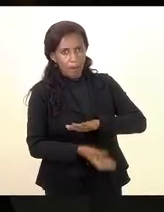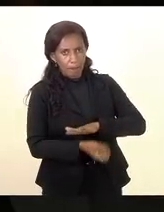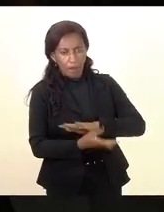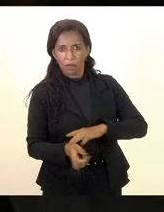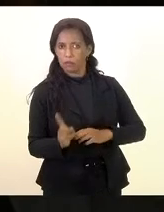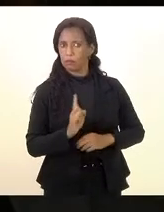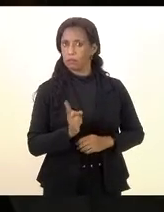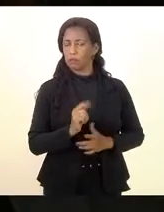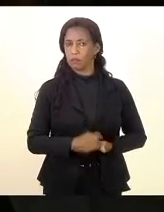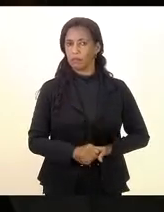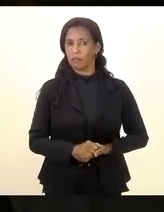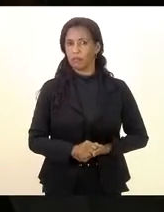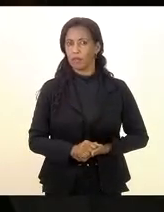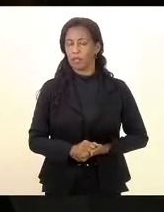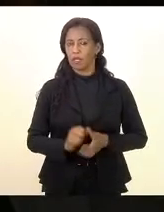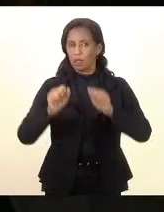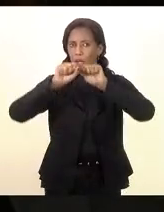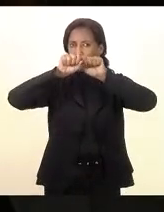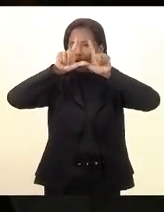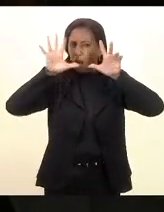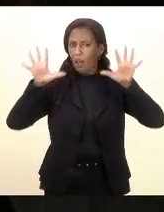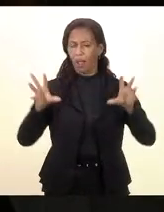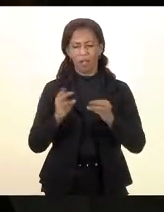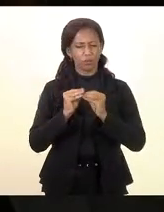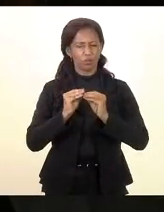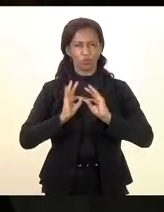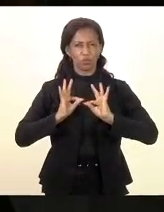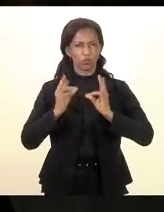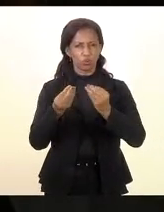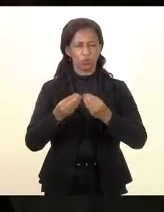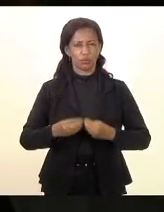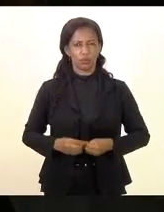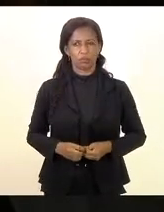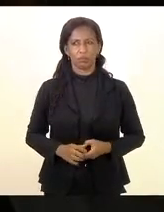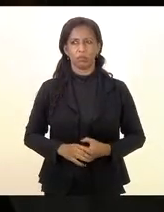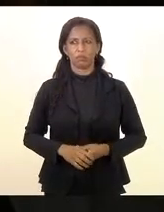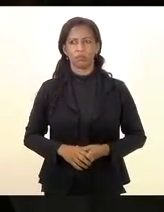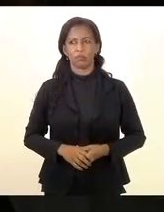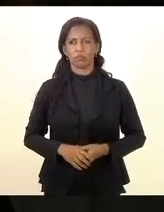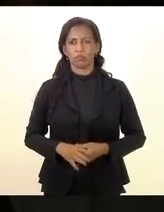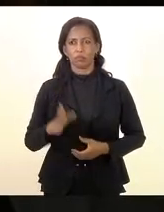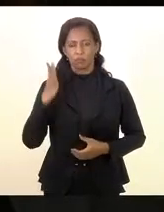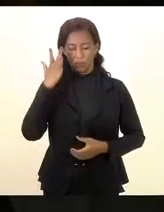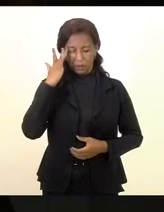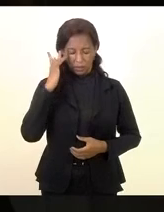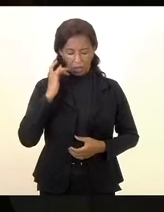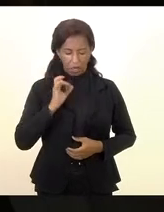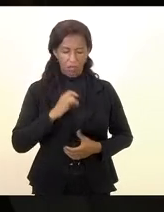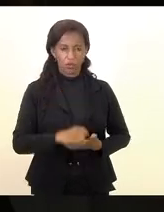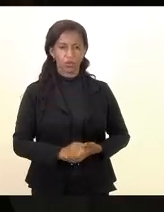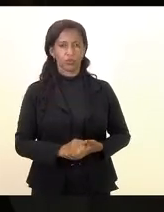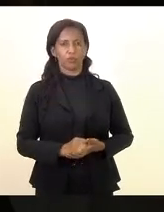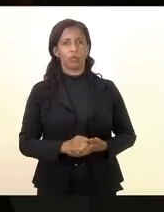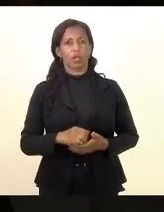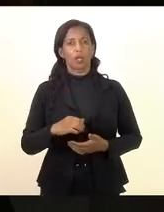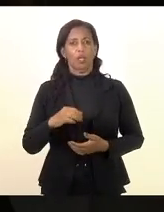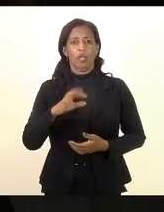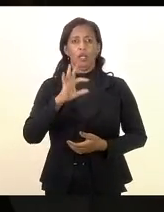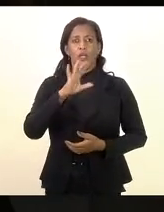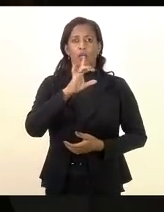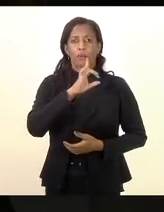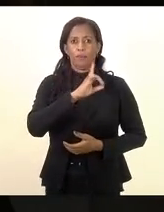tem que ficar muito claro tudo isso e acho que cabe a polícia federal